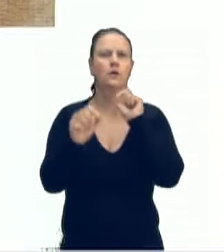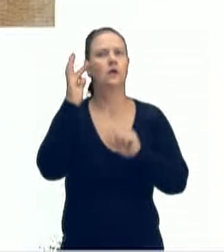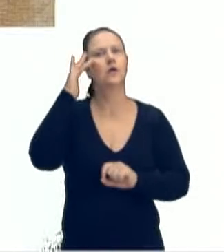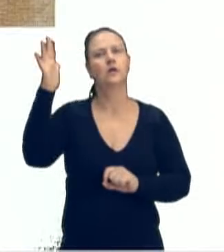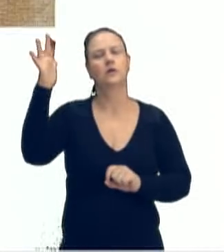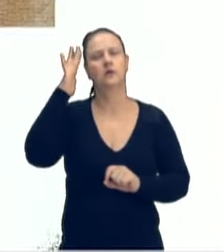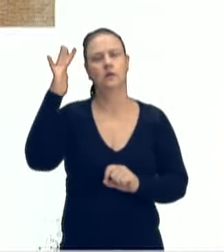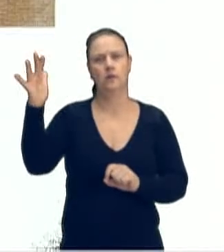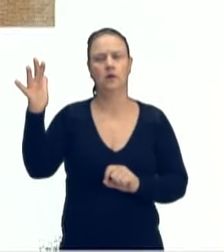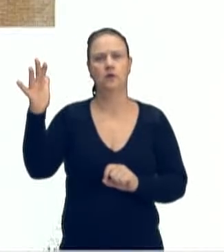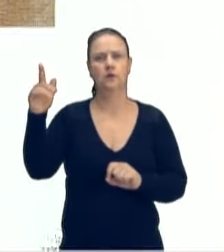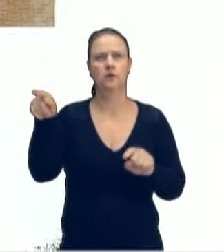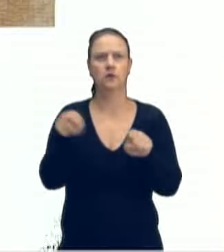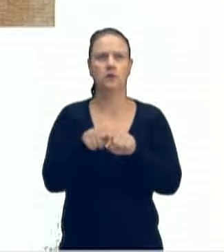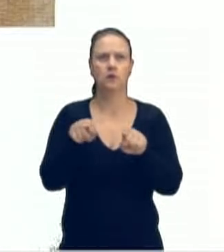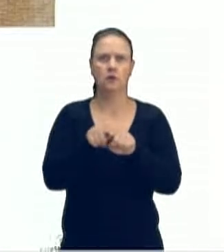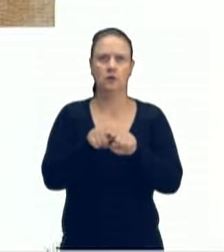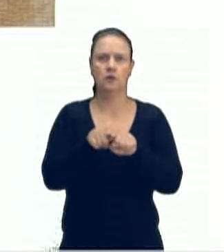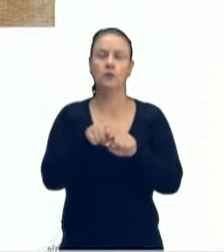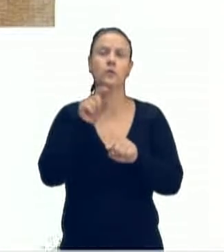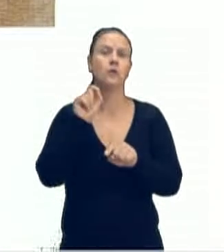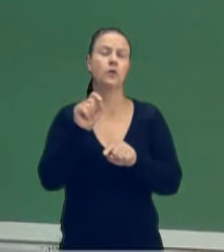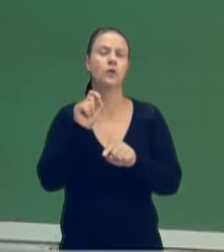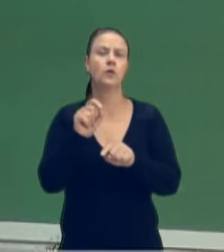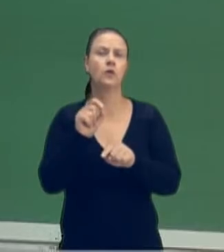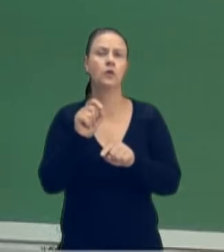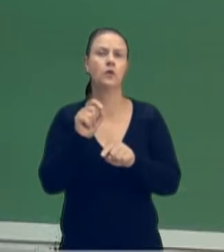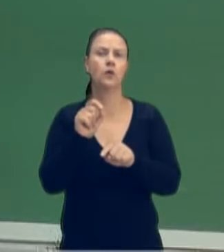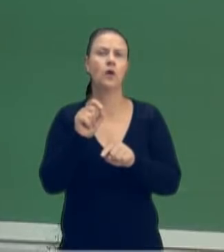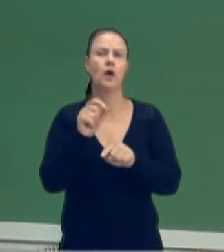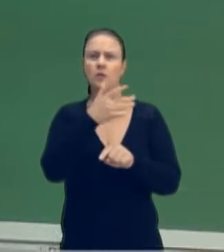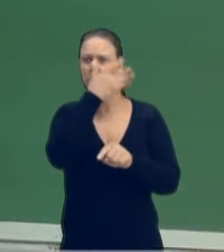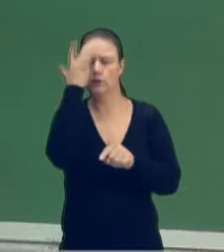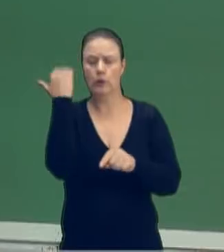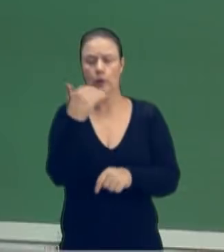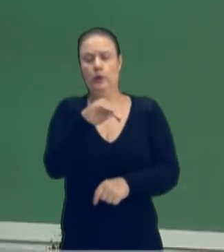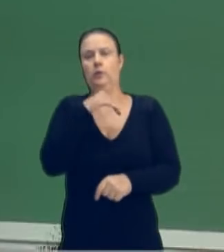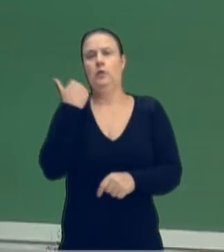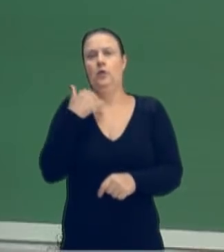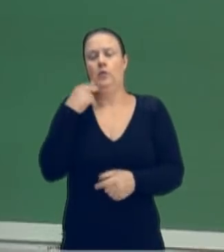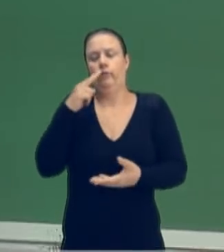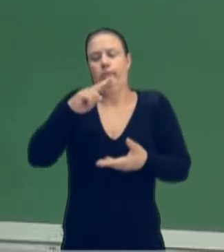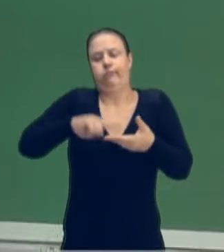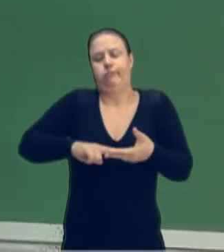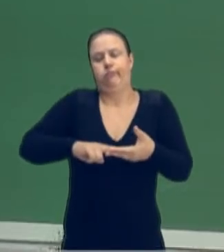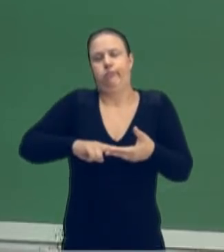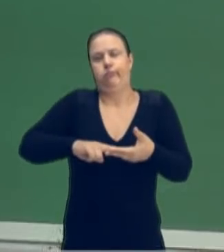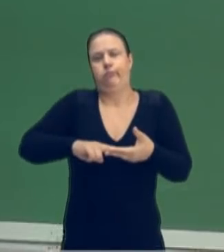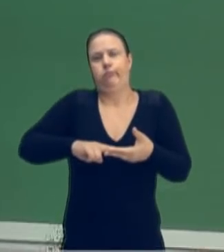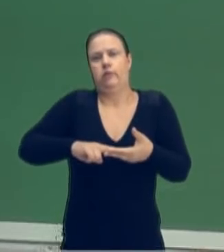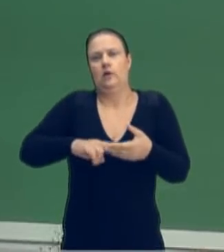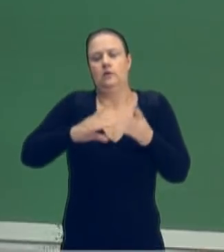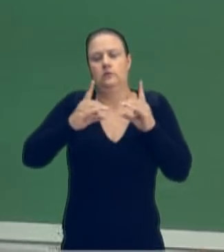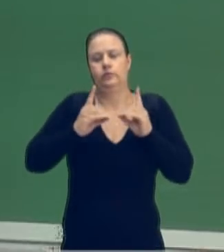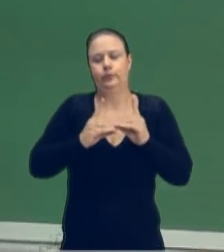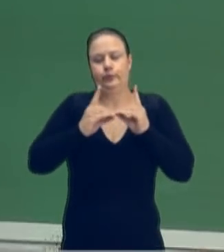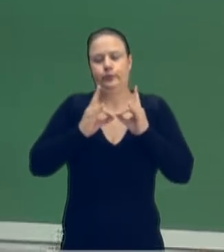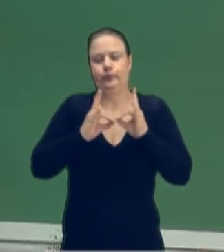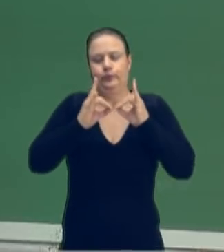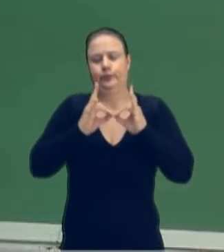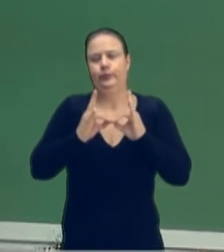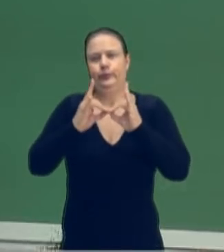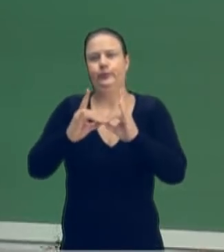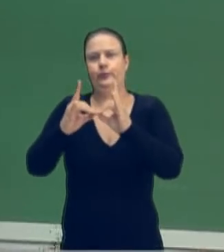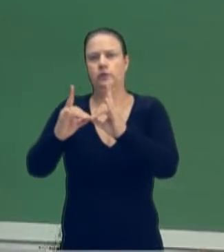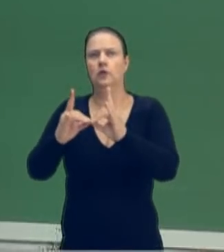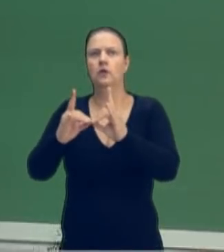é assim. Aqui nós temos o nosso amigo, o suposto presunto, que está tentando passar para o mundo dos mortos. Aqui o deus Anubis, por